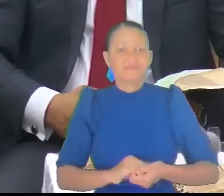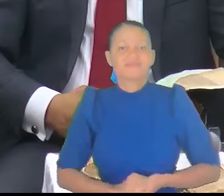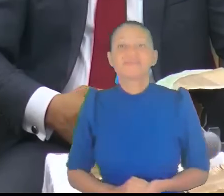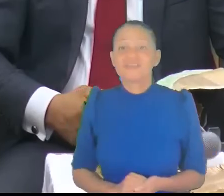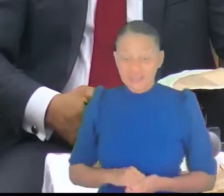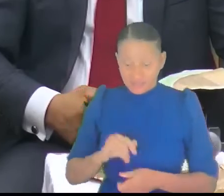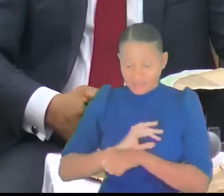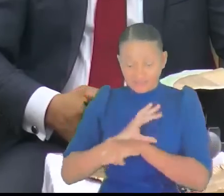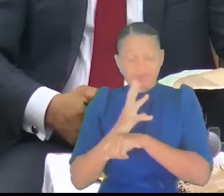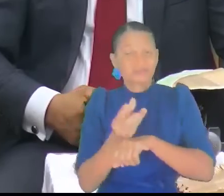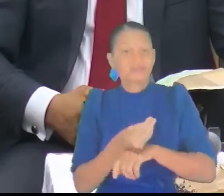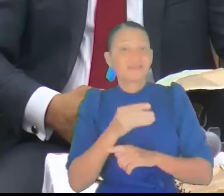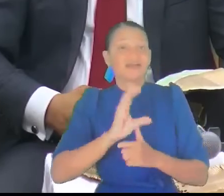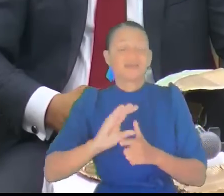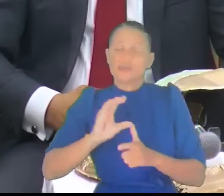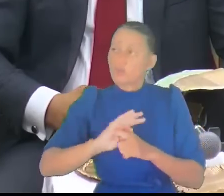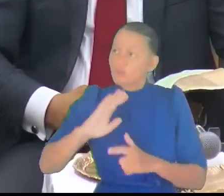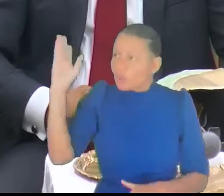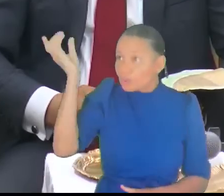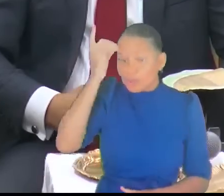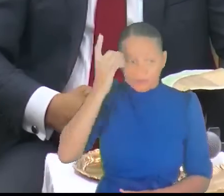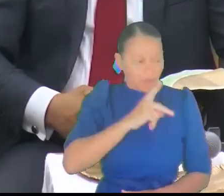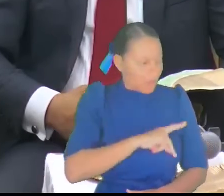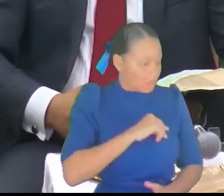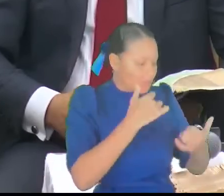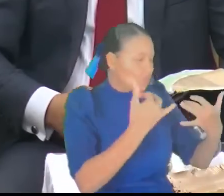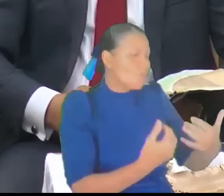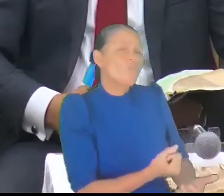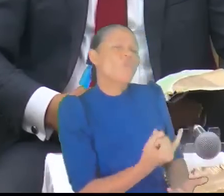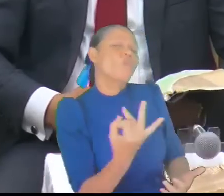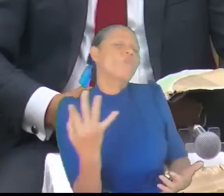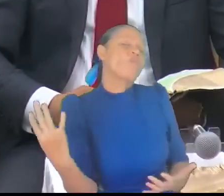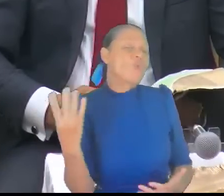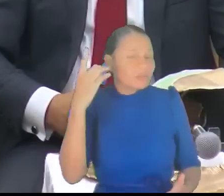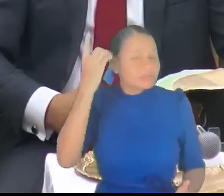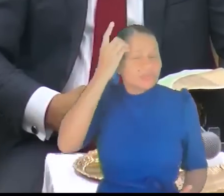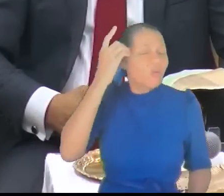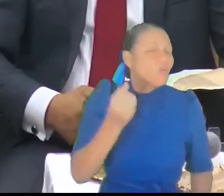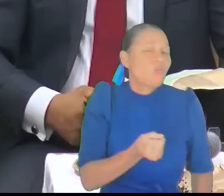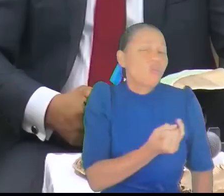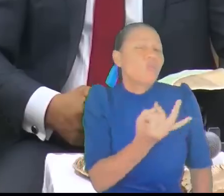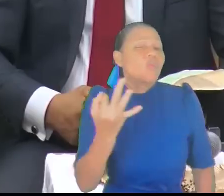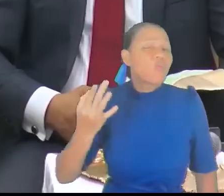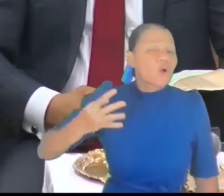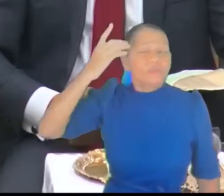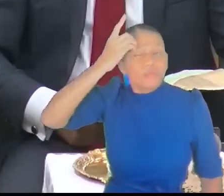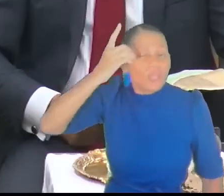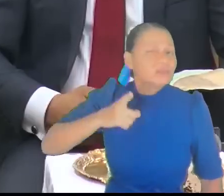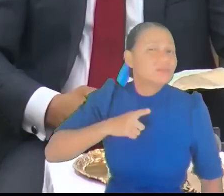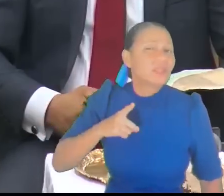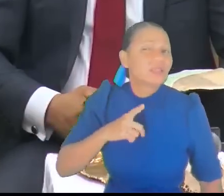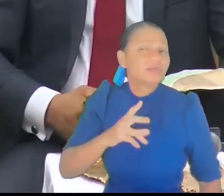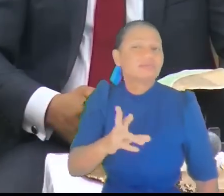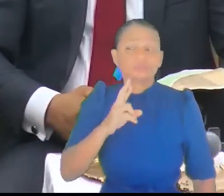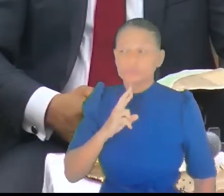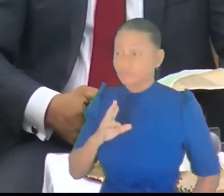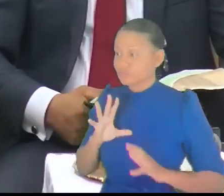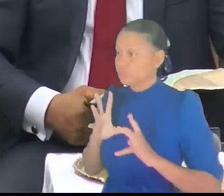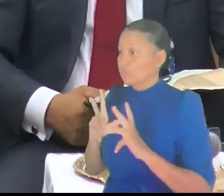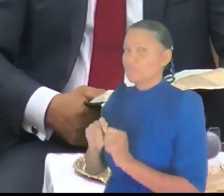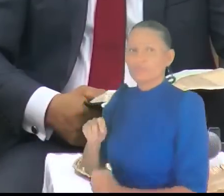Corinto tinha os dois. Paulo disse que a igreja de Corinto tinha quantos dois? Quem lembra? Quantos dois a igreja de Corinto tinha? Todos.